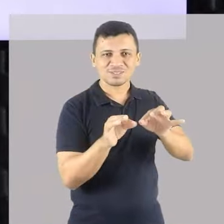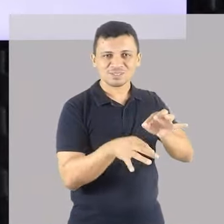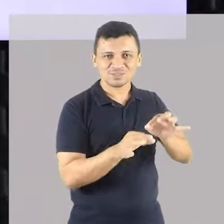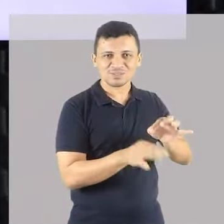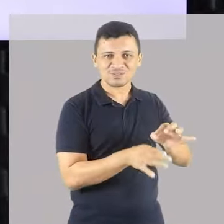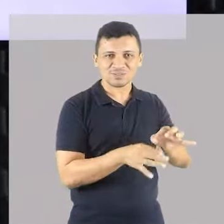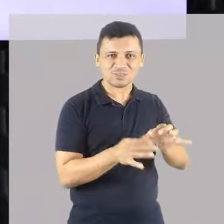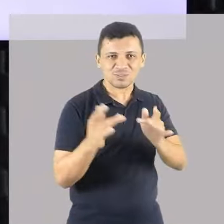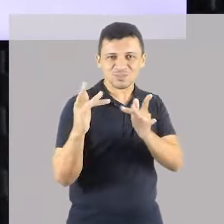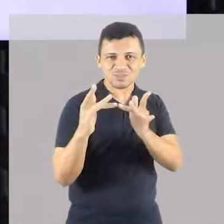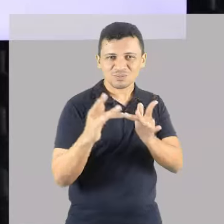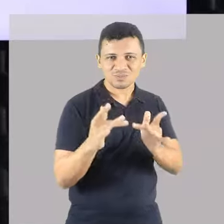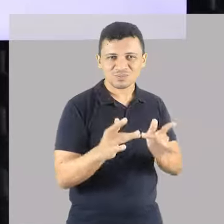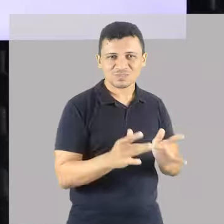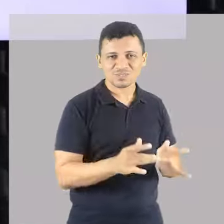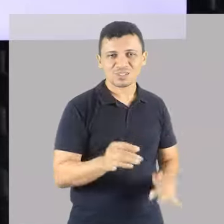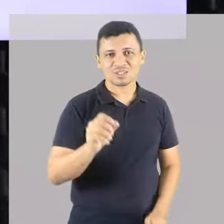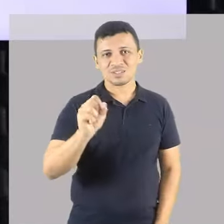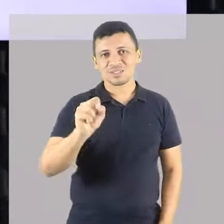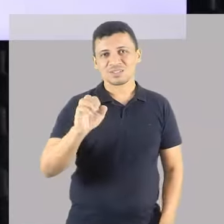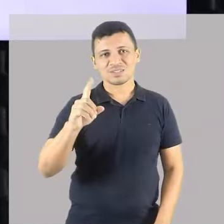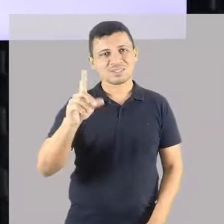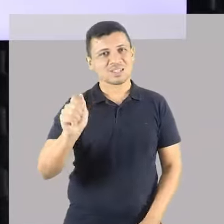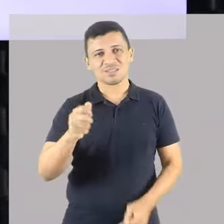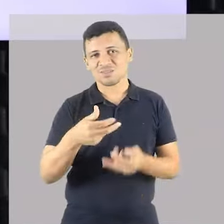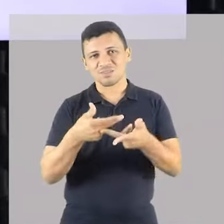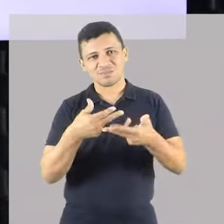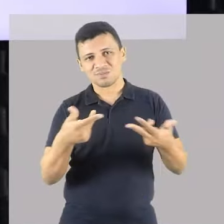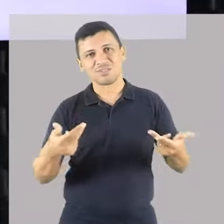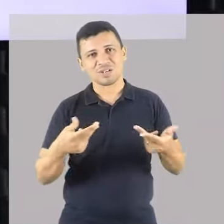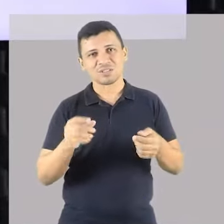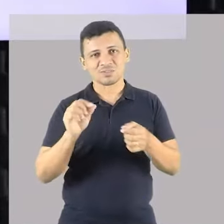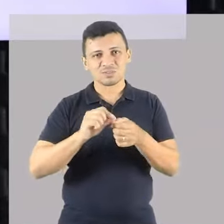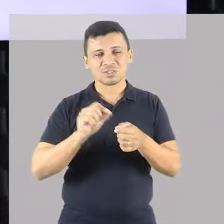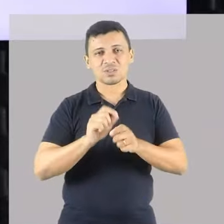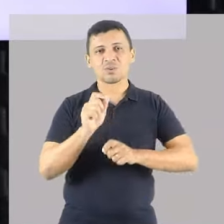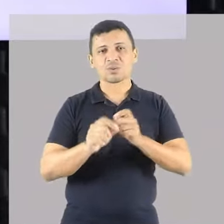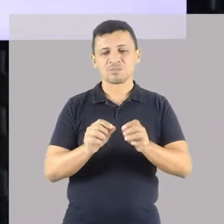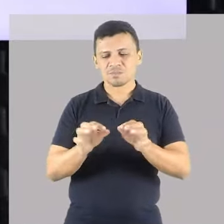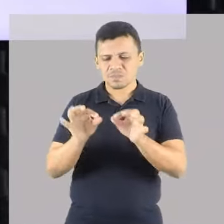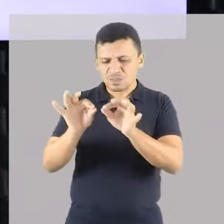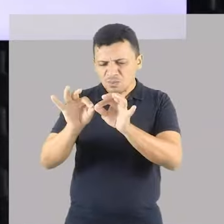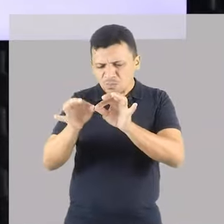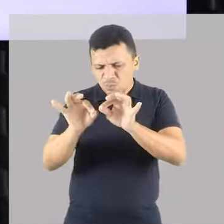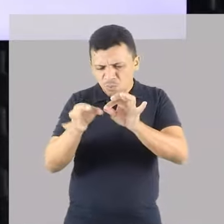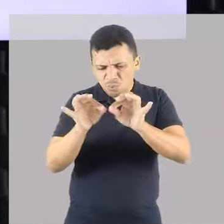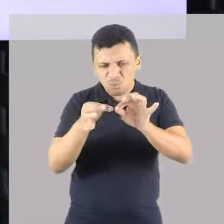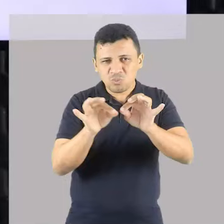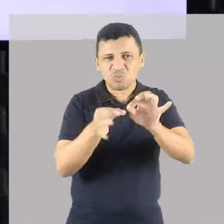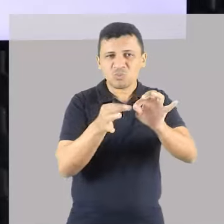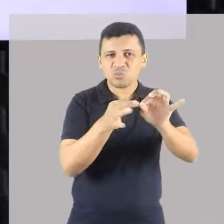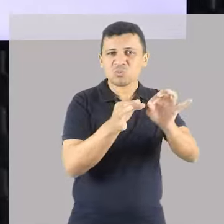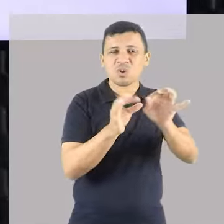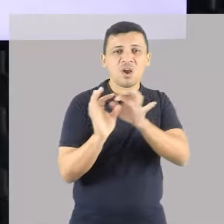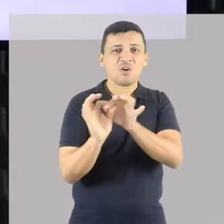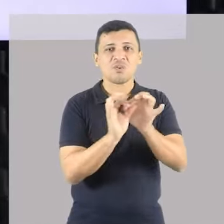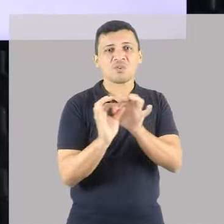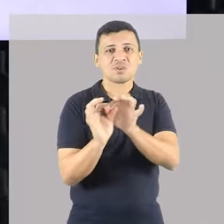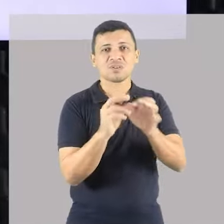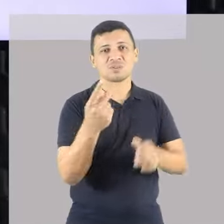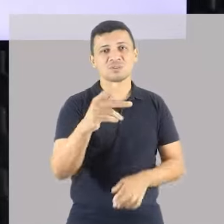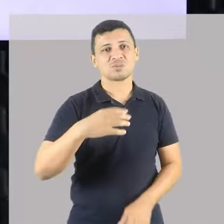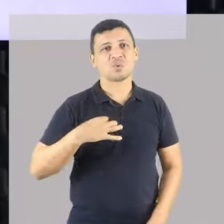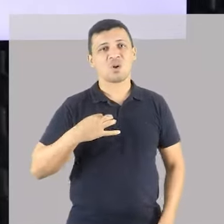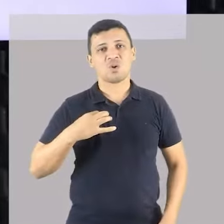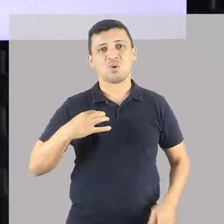algodão de fios de seda de fios de poliéster certo você tem os fios bem Entrelaçados formando o tecido da sua roupa